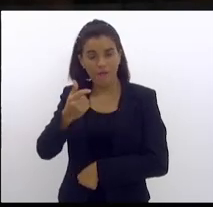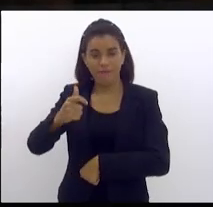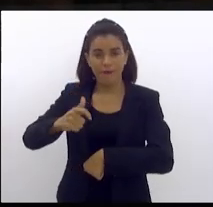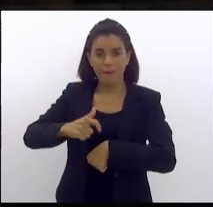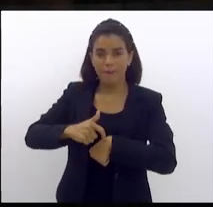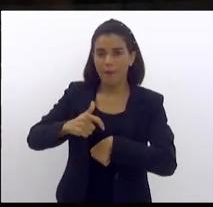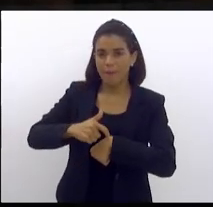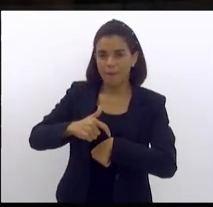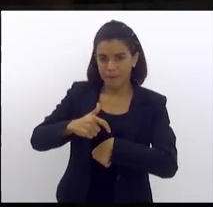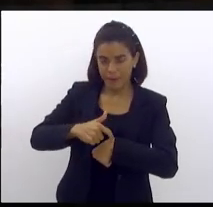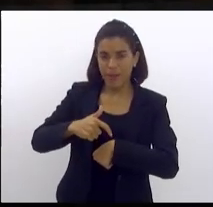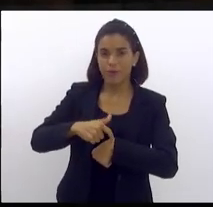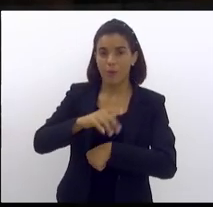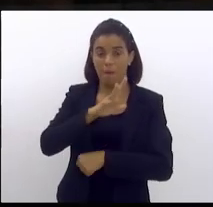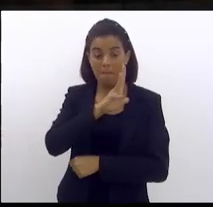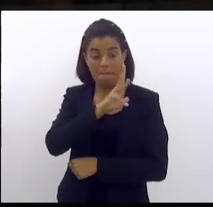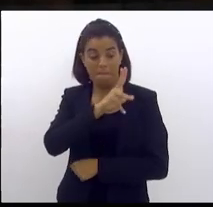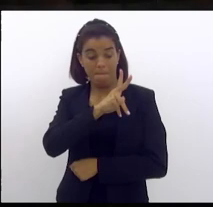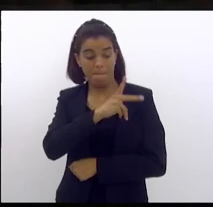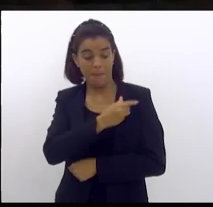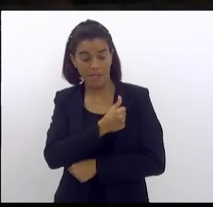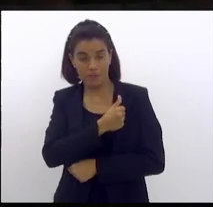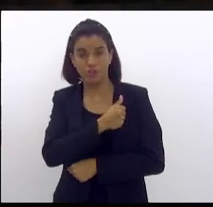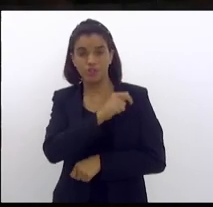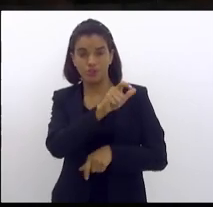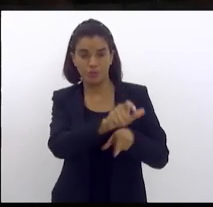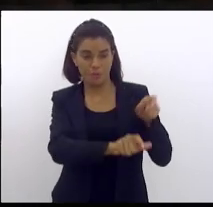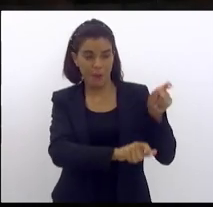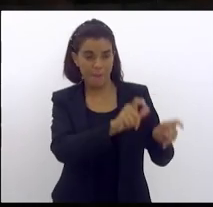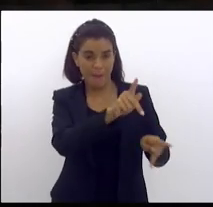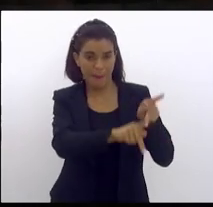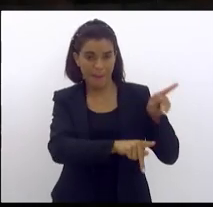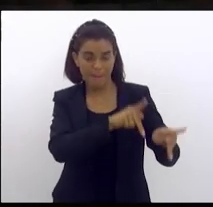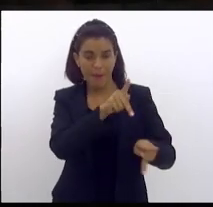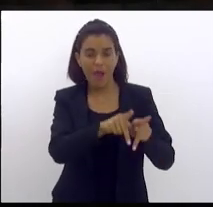quando palestinos foram